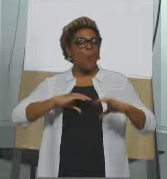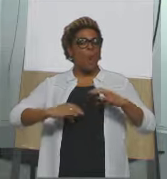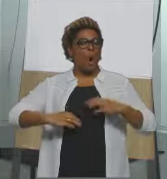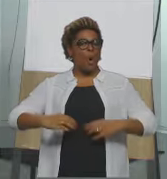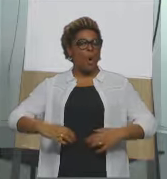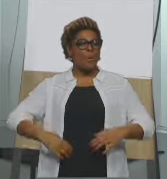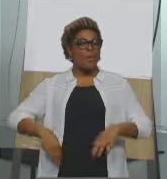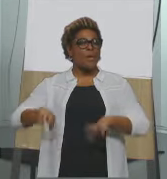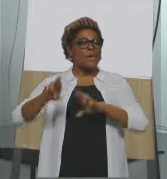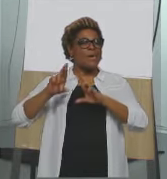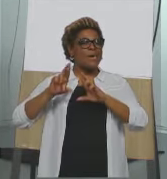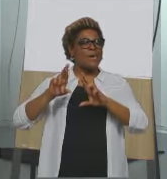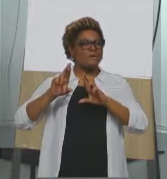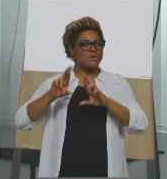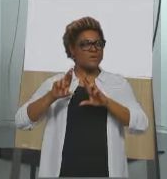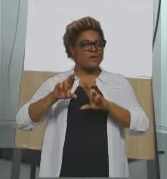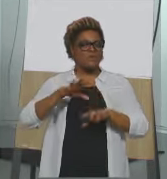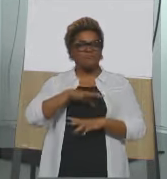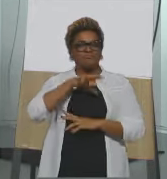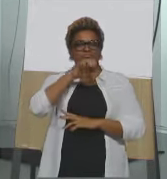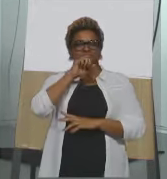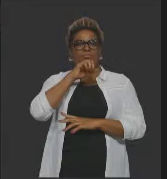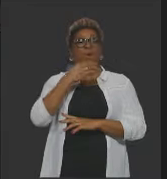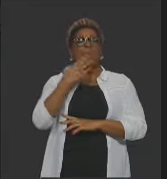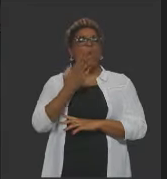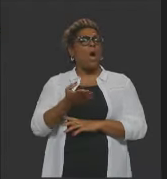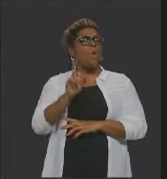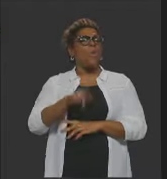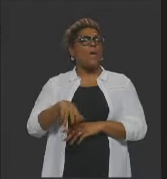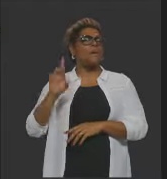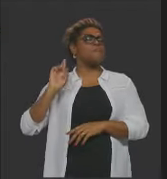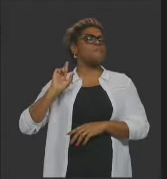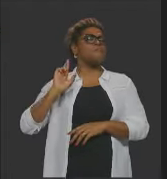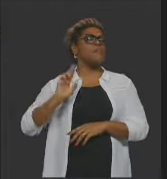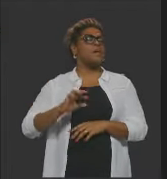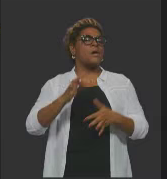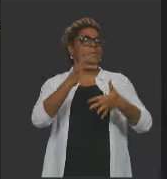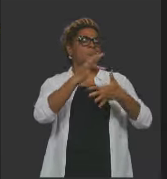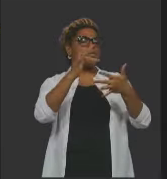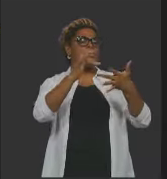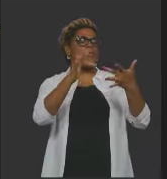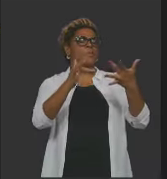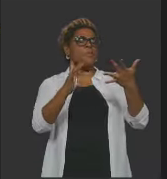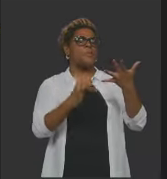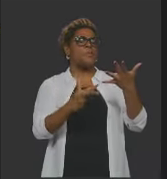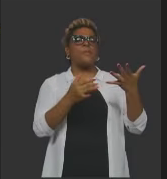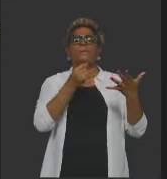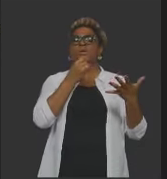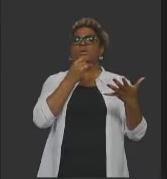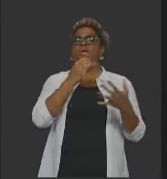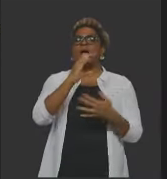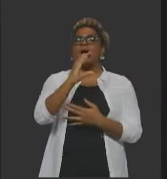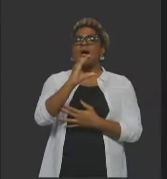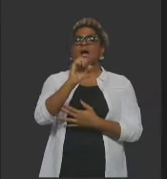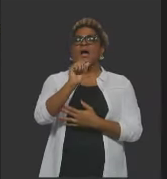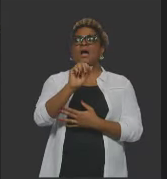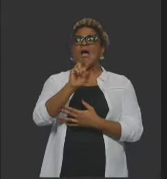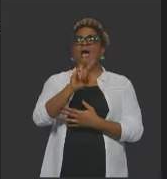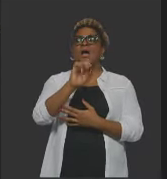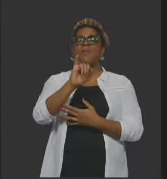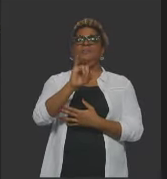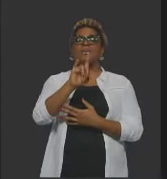ver? Então, nós vamos ver qual a função de cada órgão. Cavidades nasais. São esses 2 orifícios